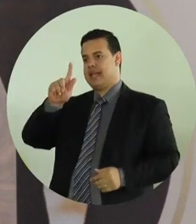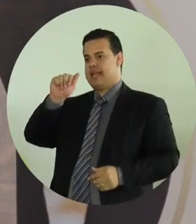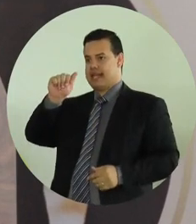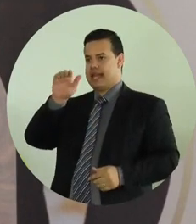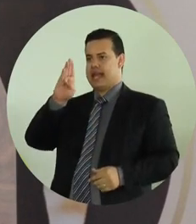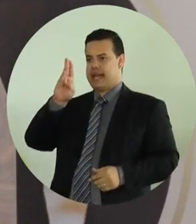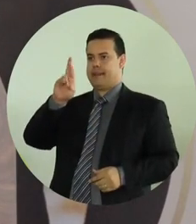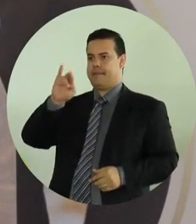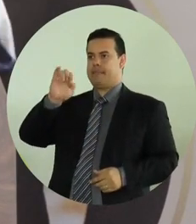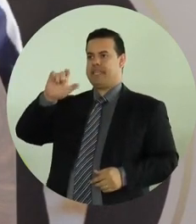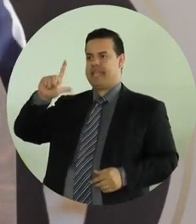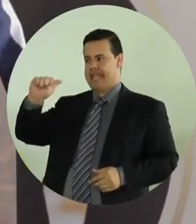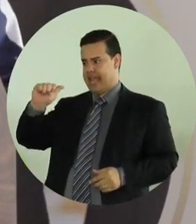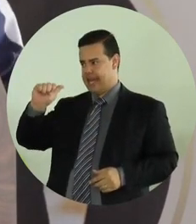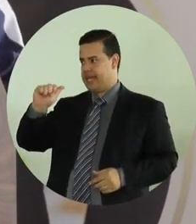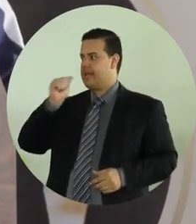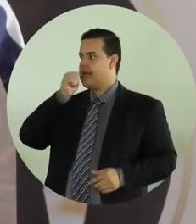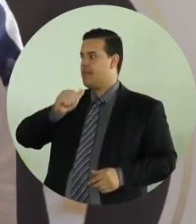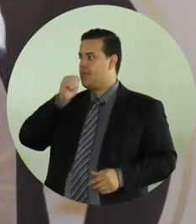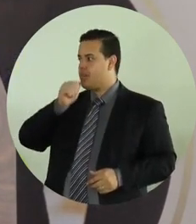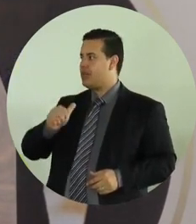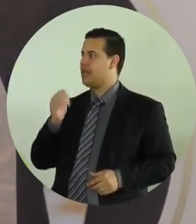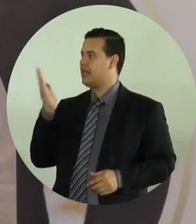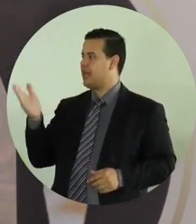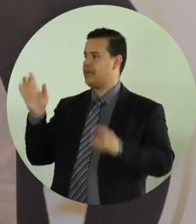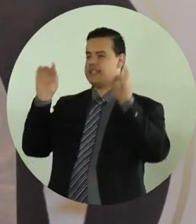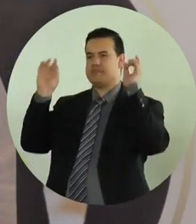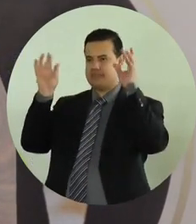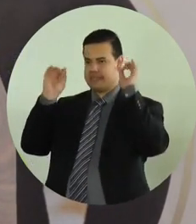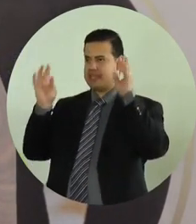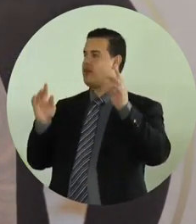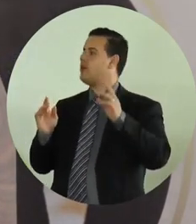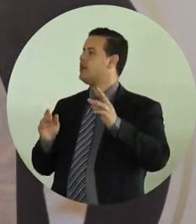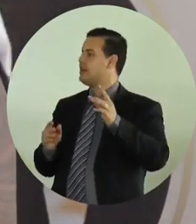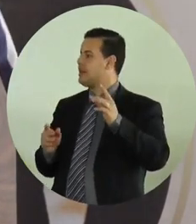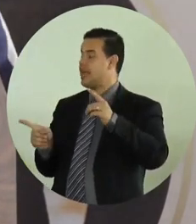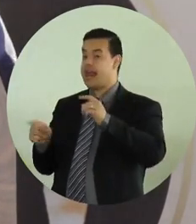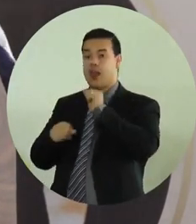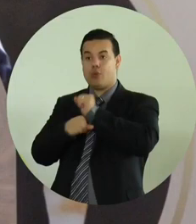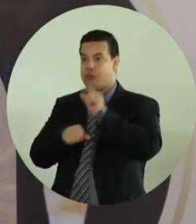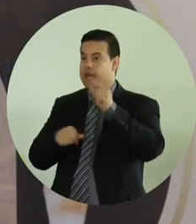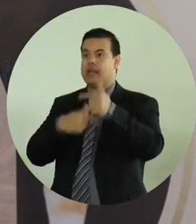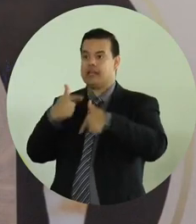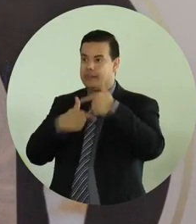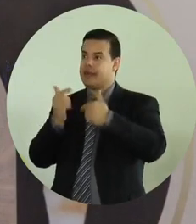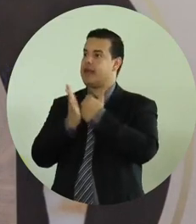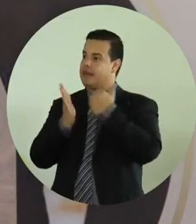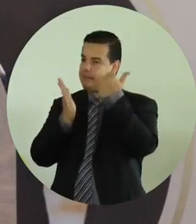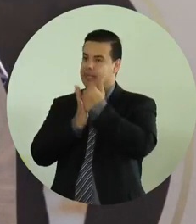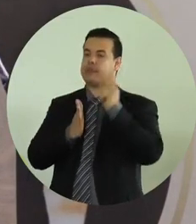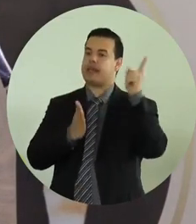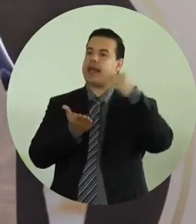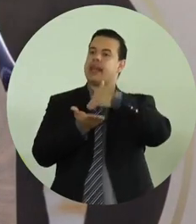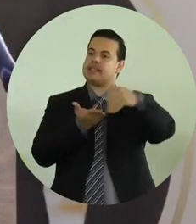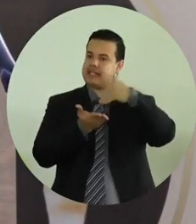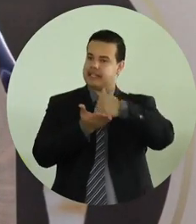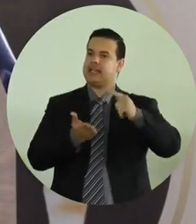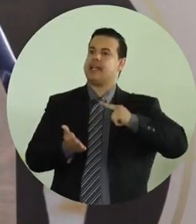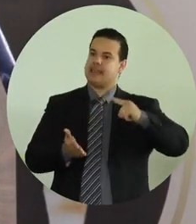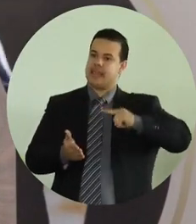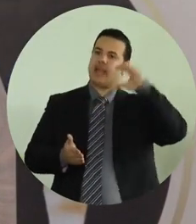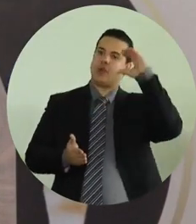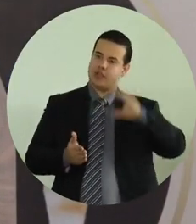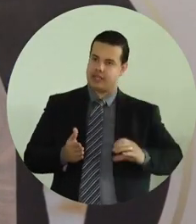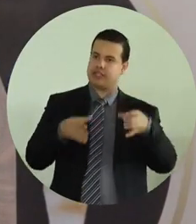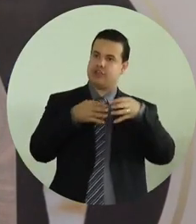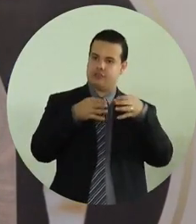esta grande entusiasta, e a Ana Lúcia Segamac. Pelo lado da secretaria, nós temos a coordenação feita pela